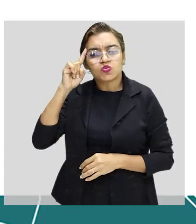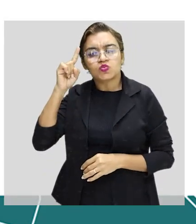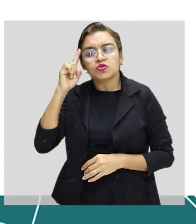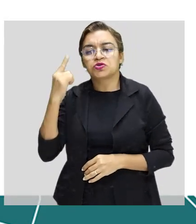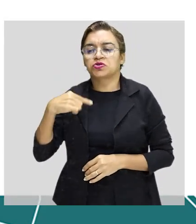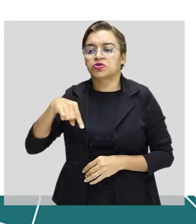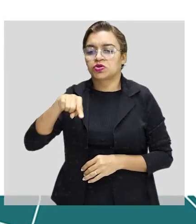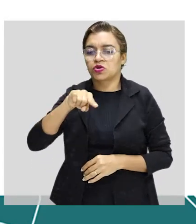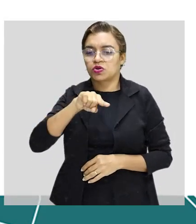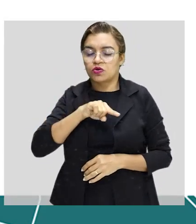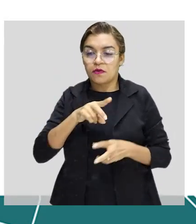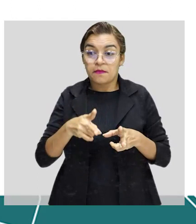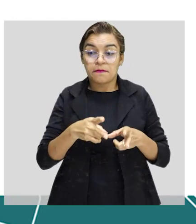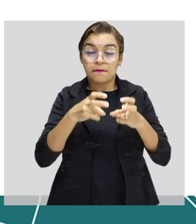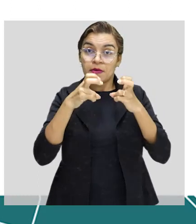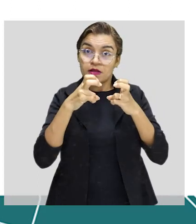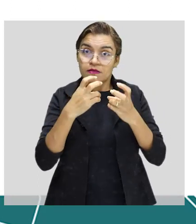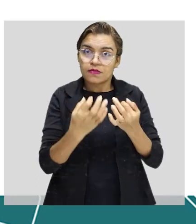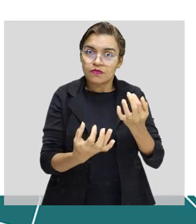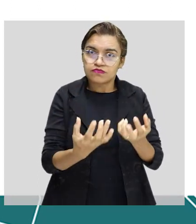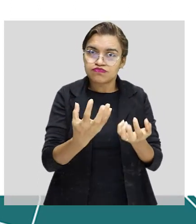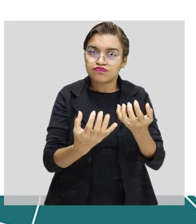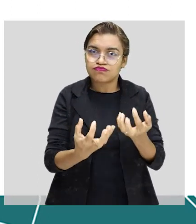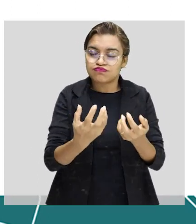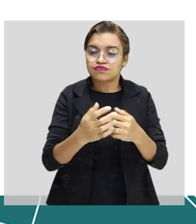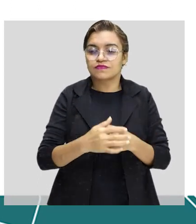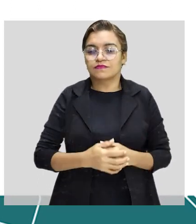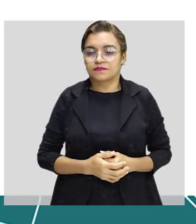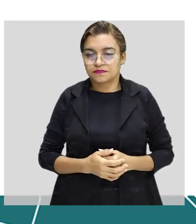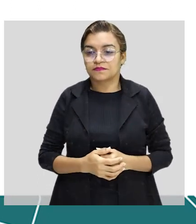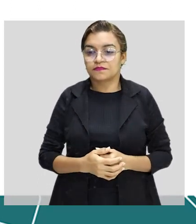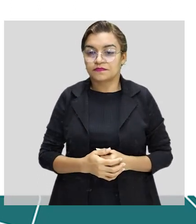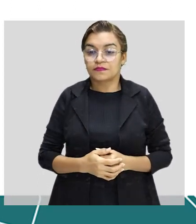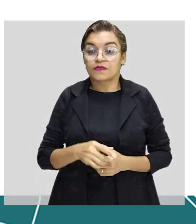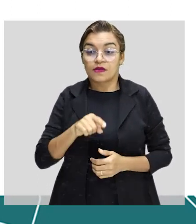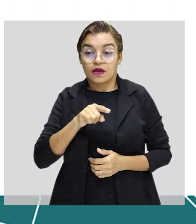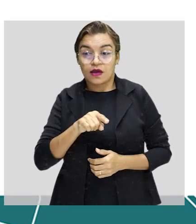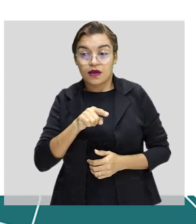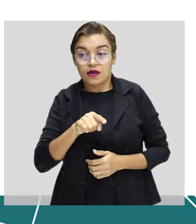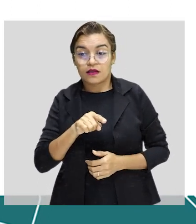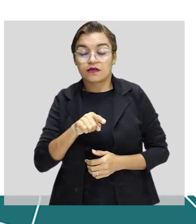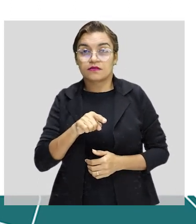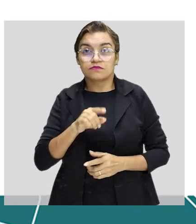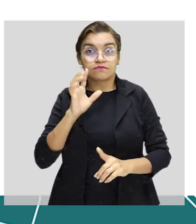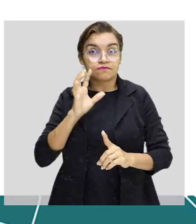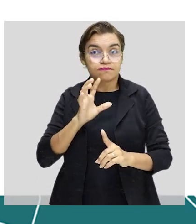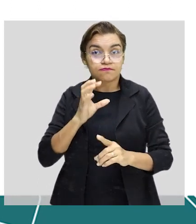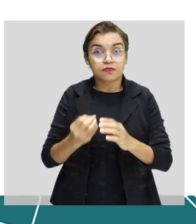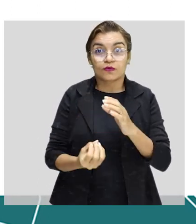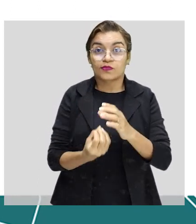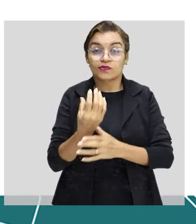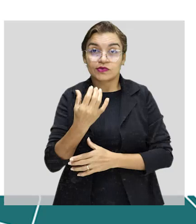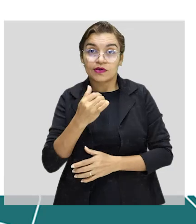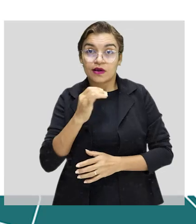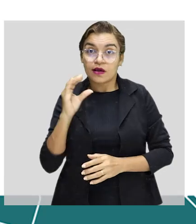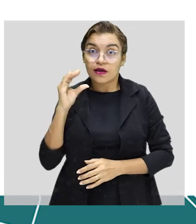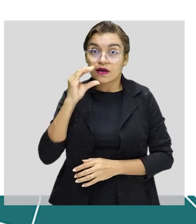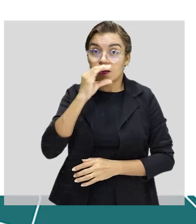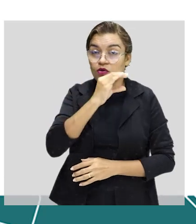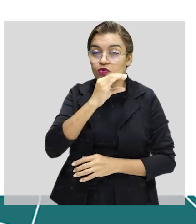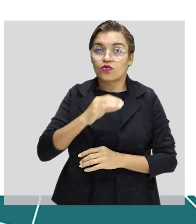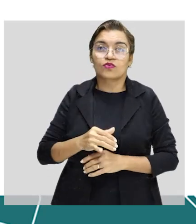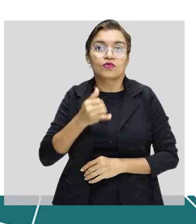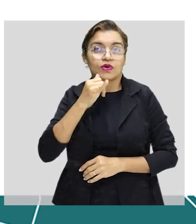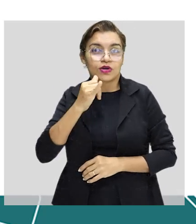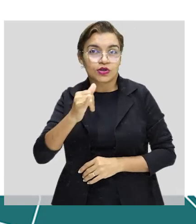de combustão são muito importantes, pois é por meio delas que é possível produzir calor, isto é,